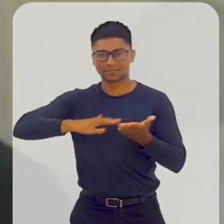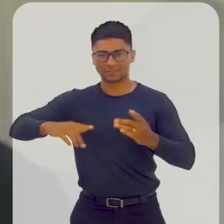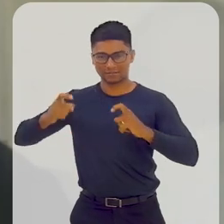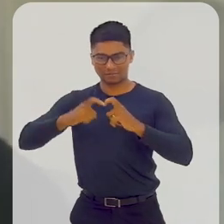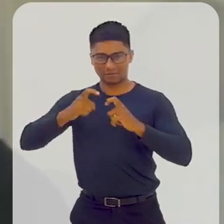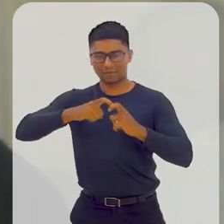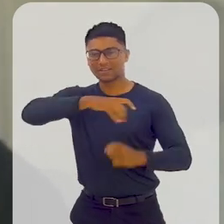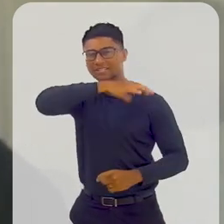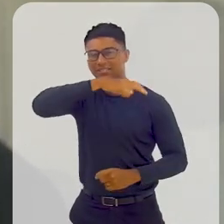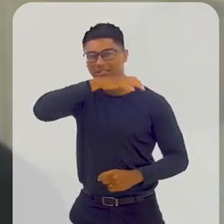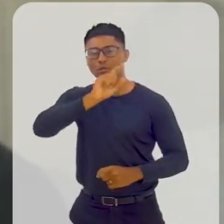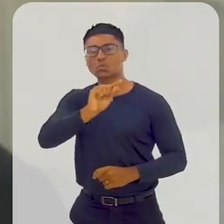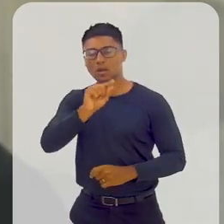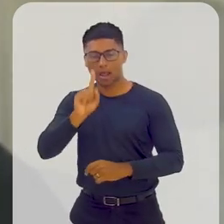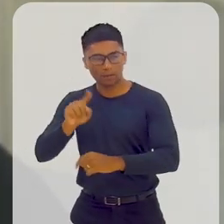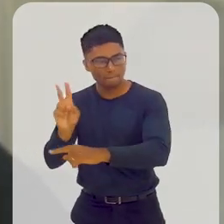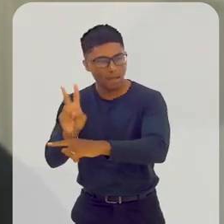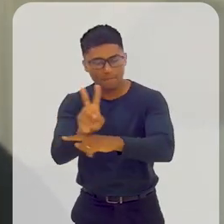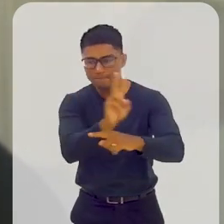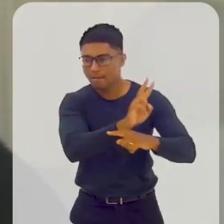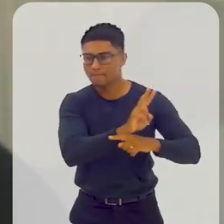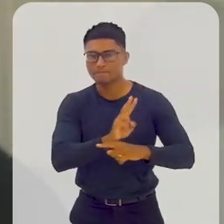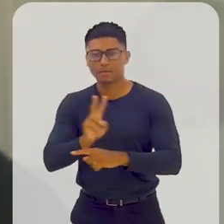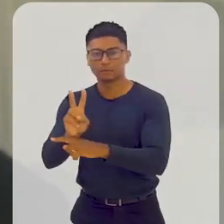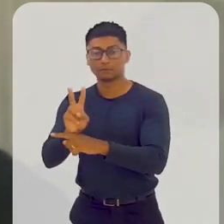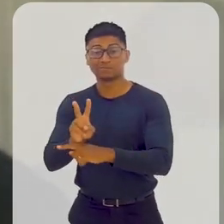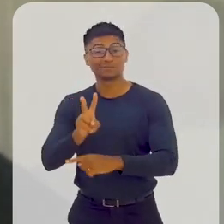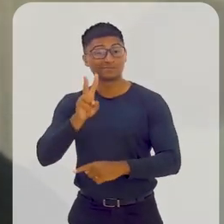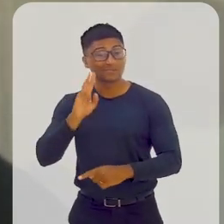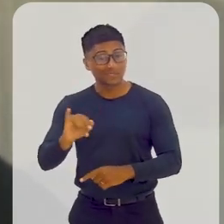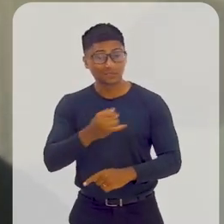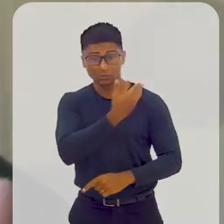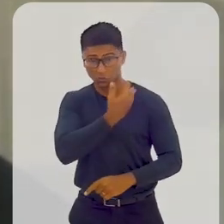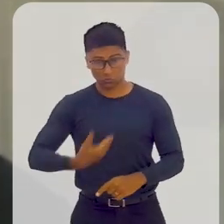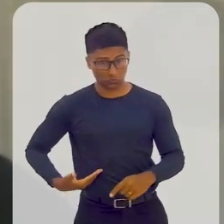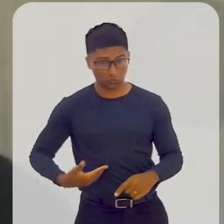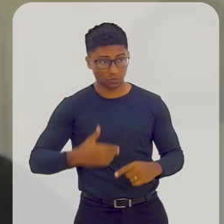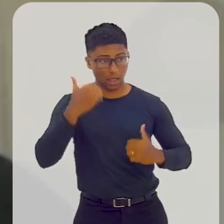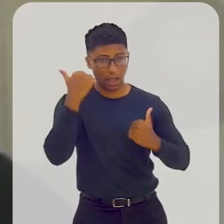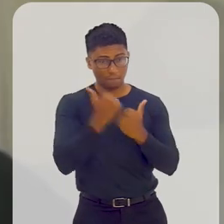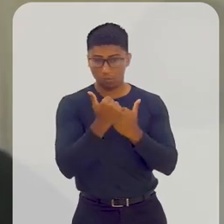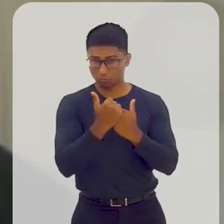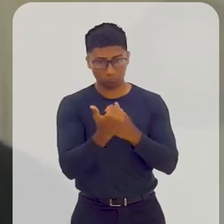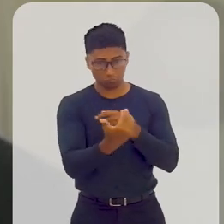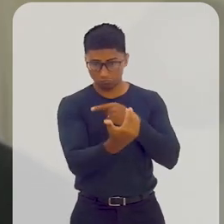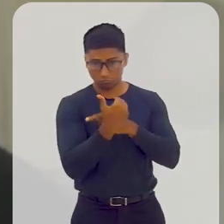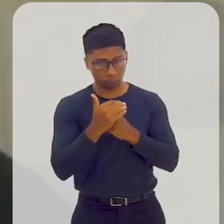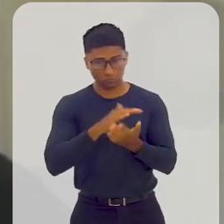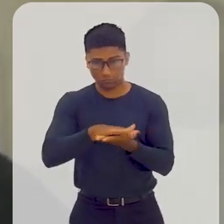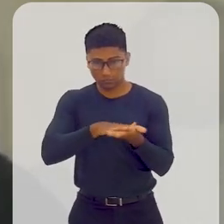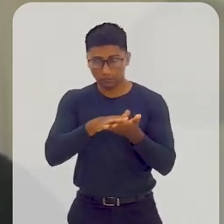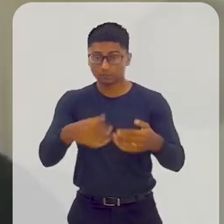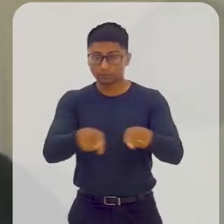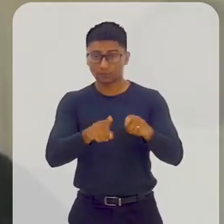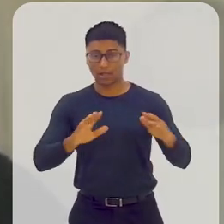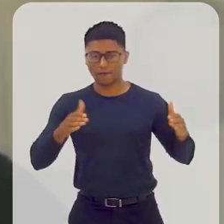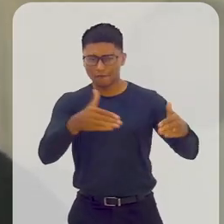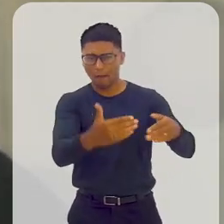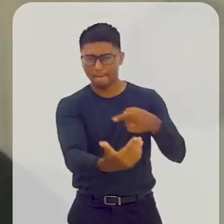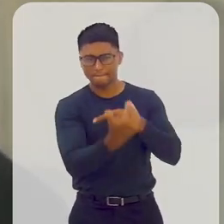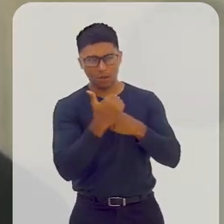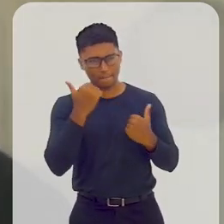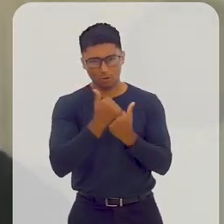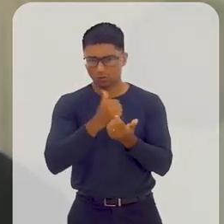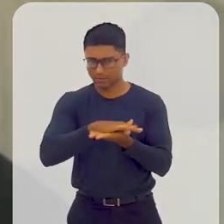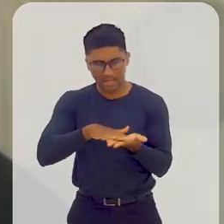hoje, na medicina veterinária, como disse, é fiscalização. Mas também, se nós não tivermos apoio público, apoio do fórum, né?